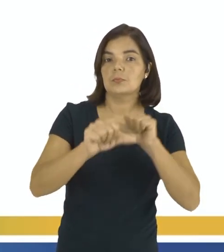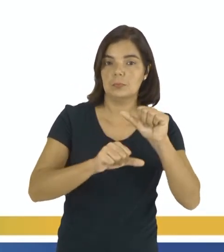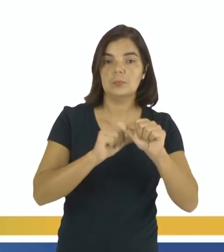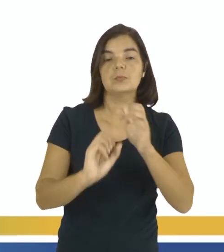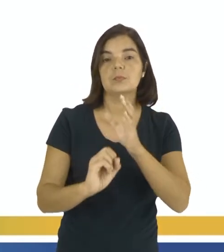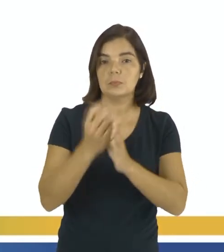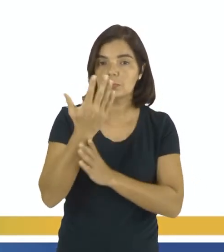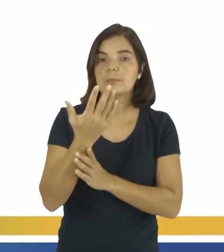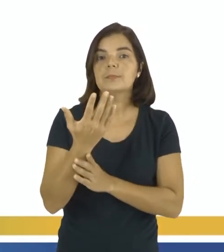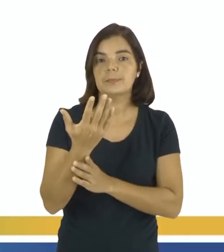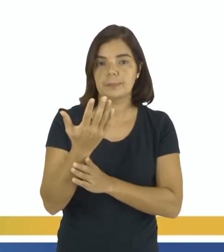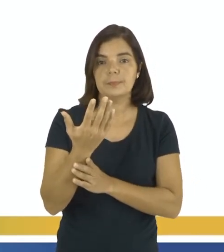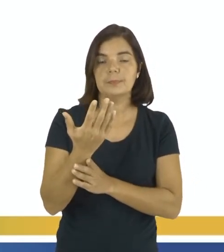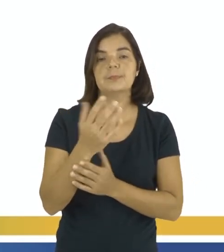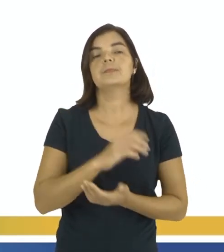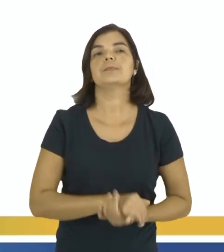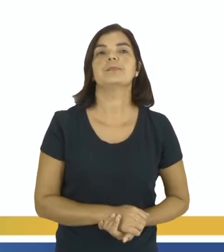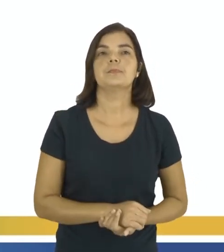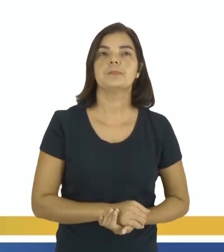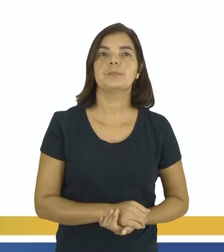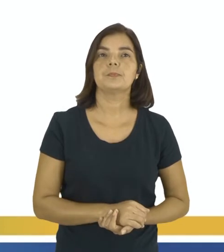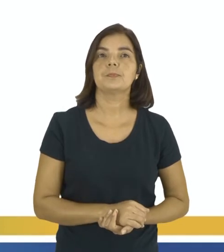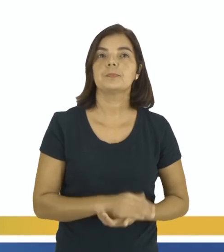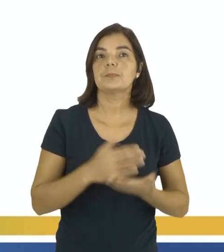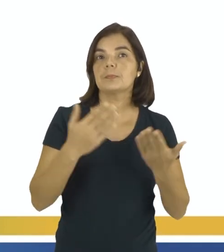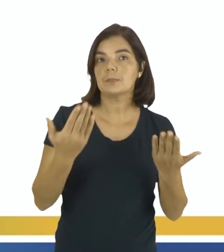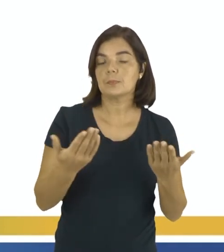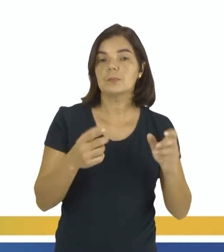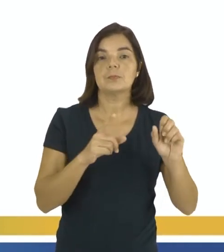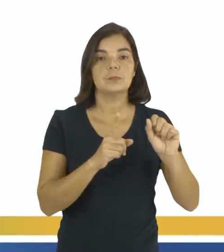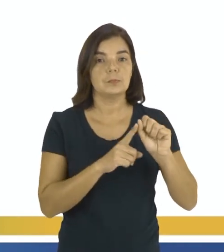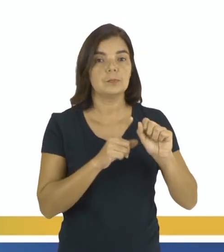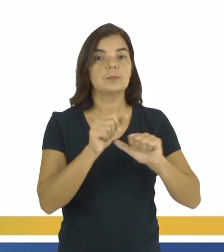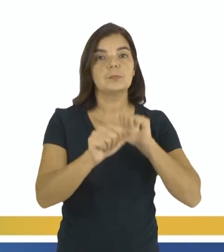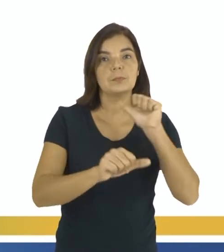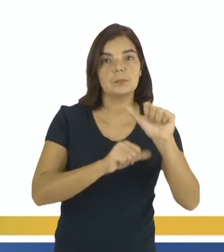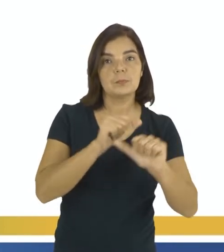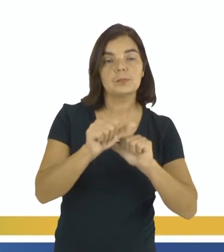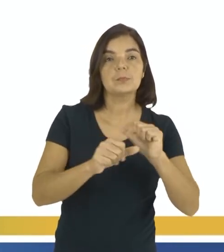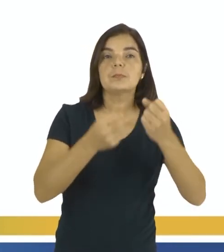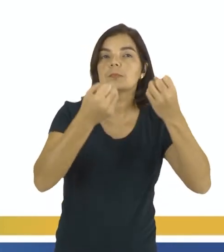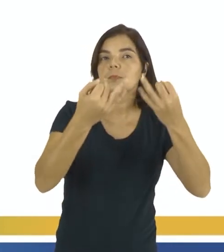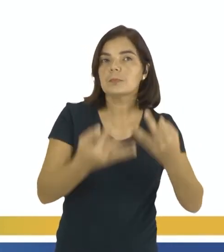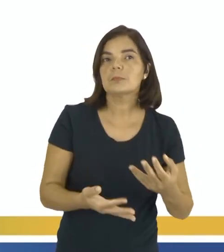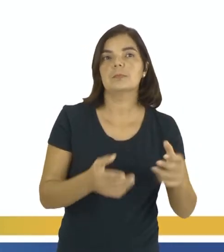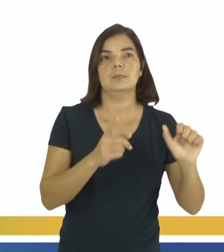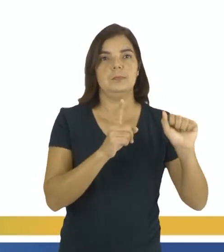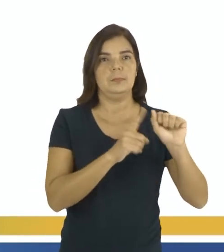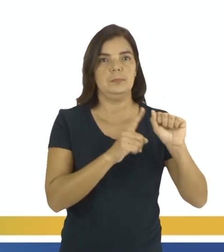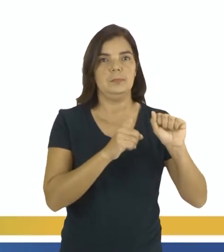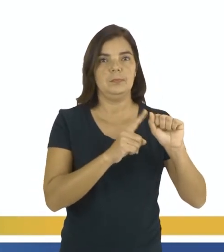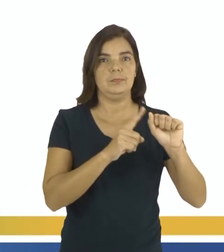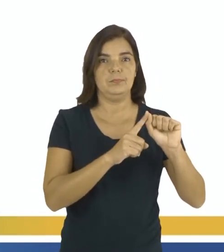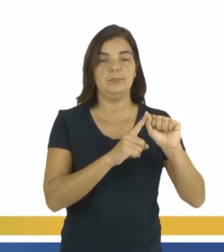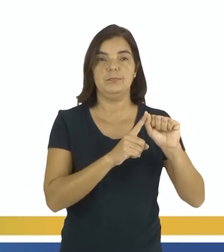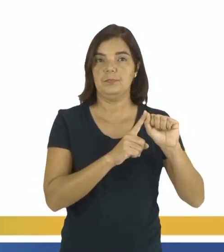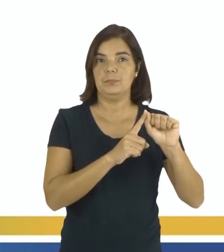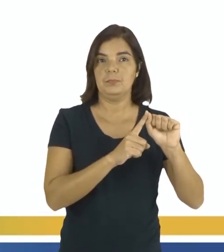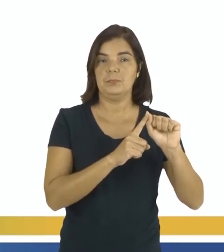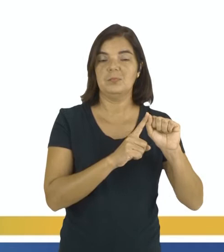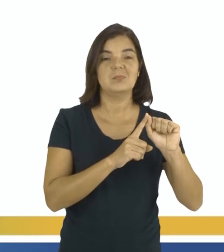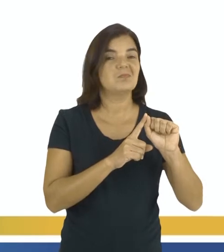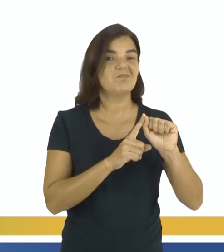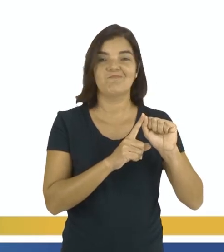estão acontecendo nesse período. Entre as razões da reforma, podemos citar: letra A,